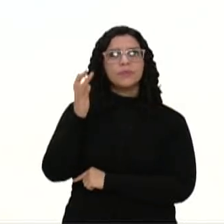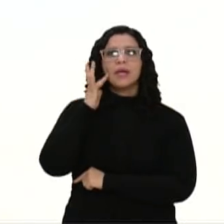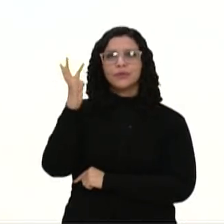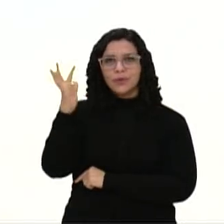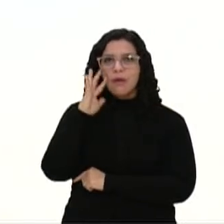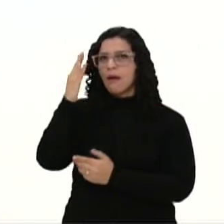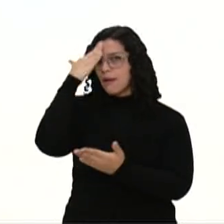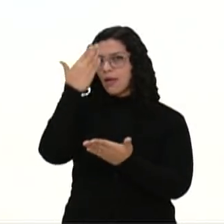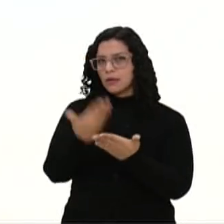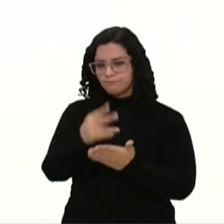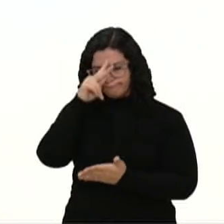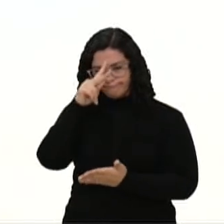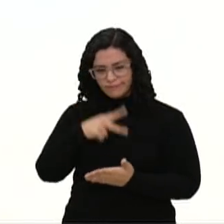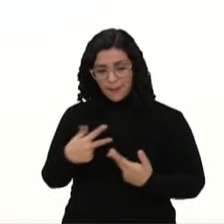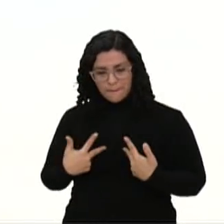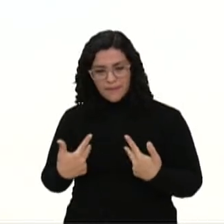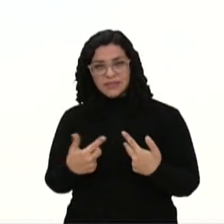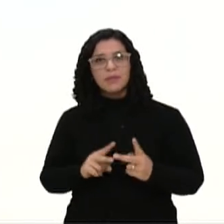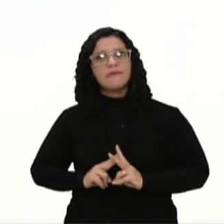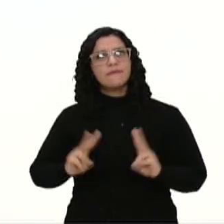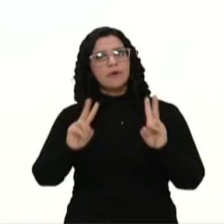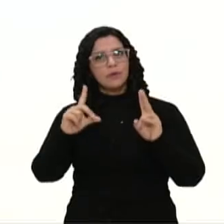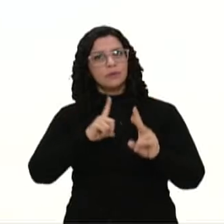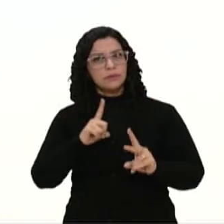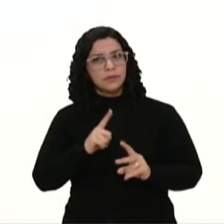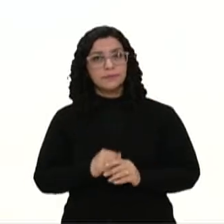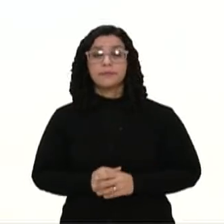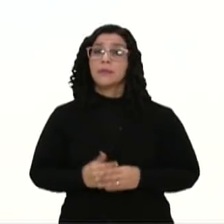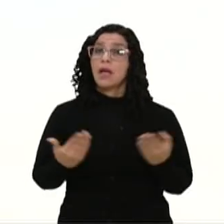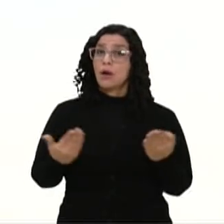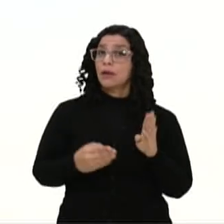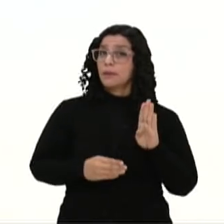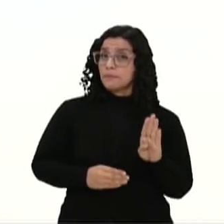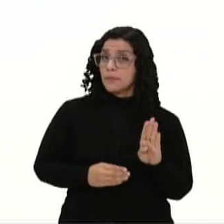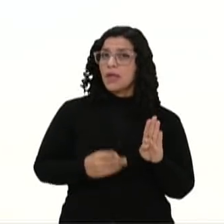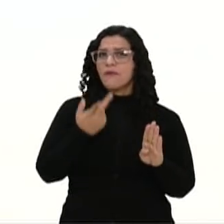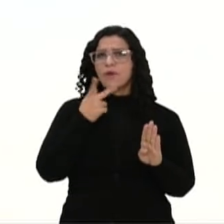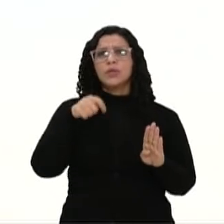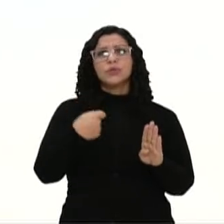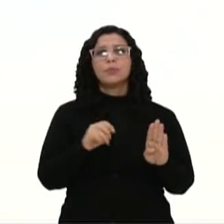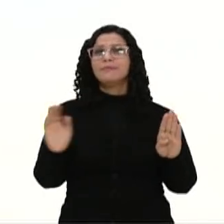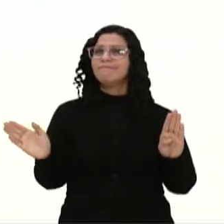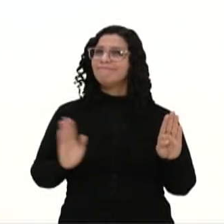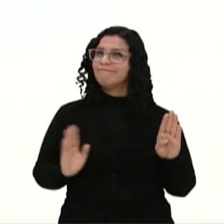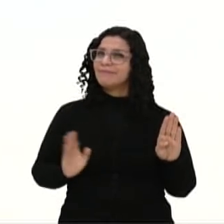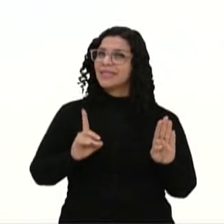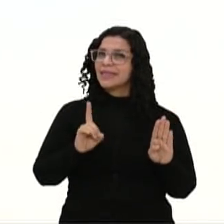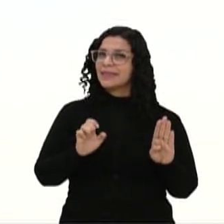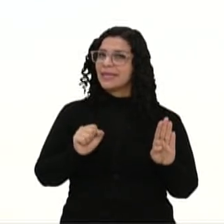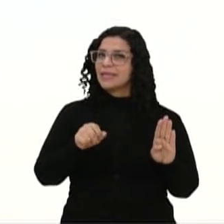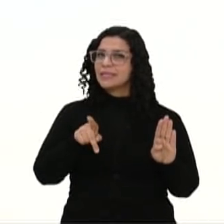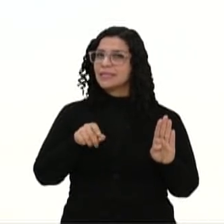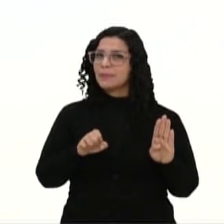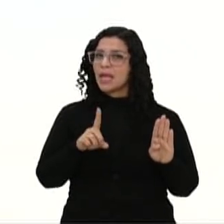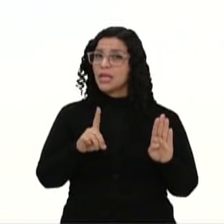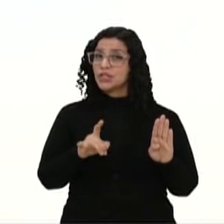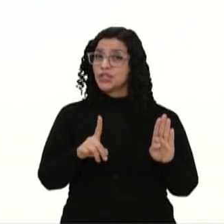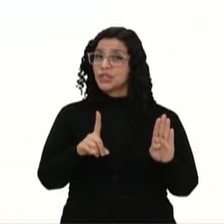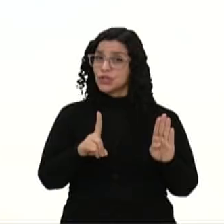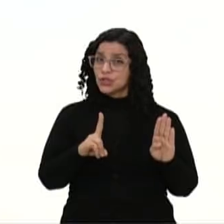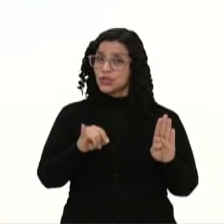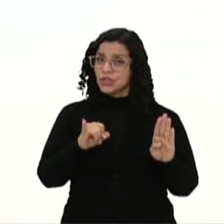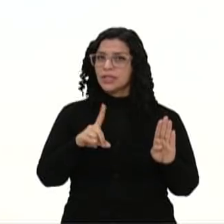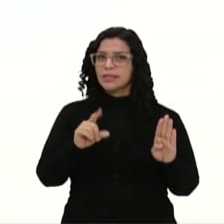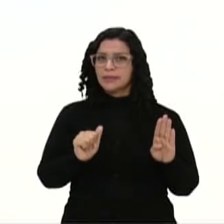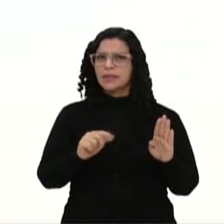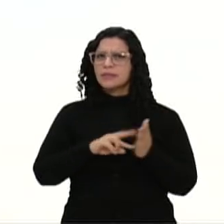acreditar em si mesmo e reconhecer o seu valor. Já na letra B, nós temos a despedida, onde a autora incentiva os jovens